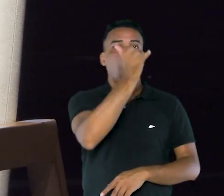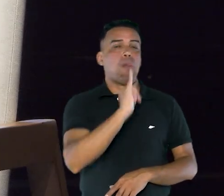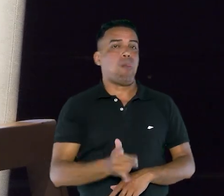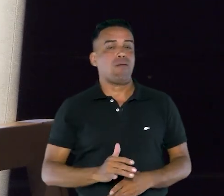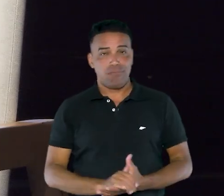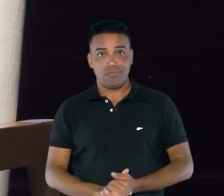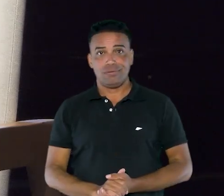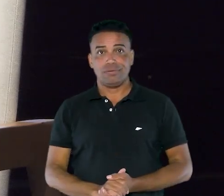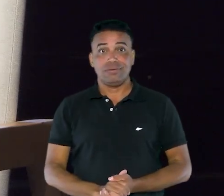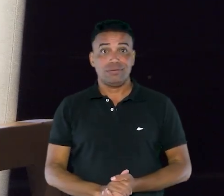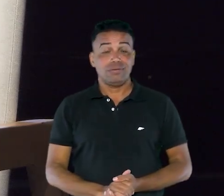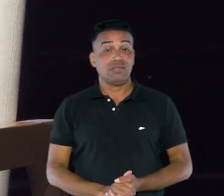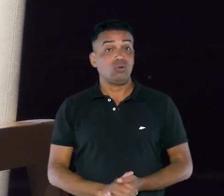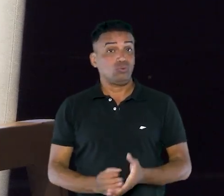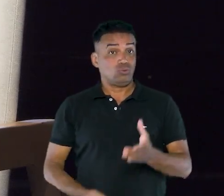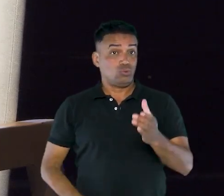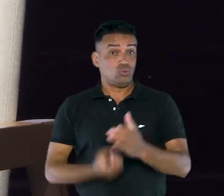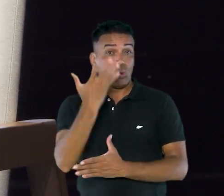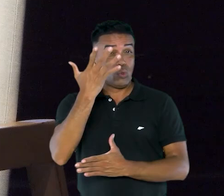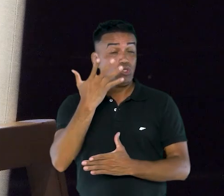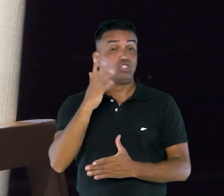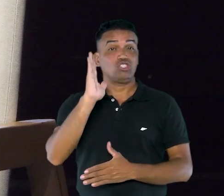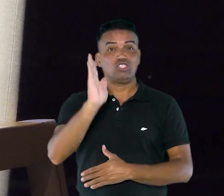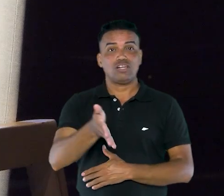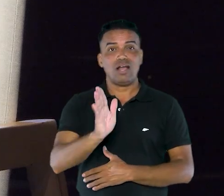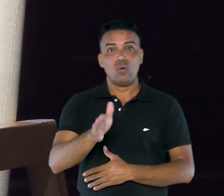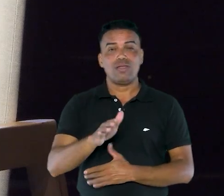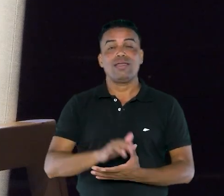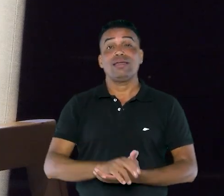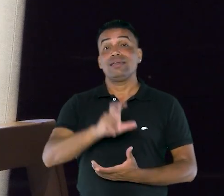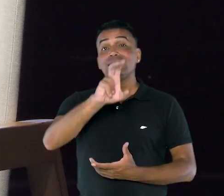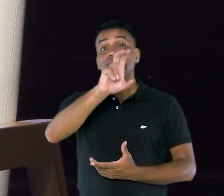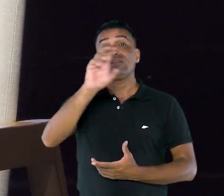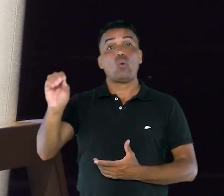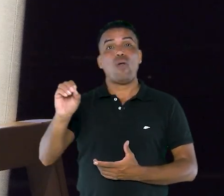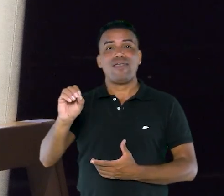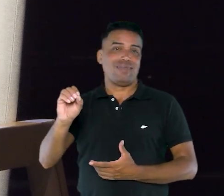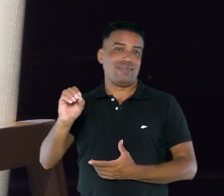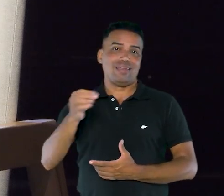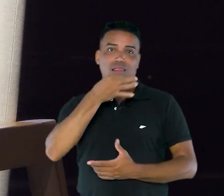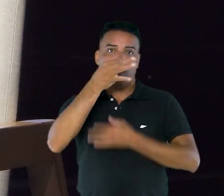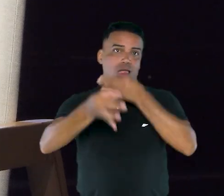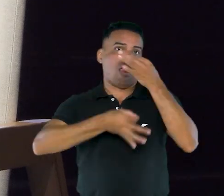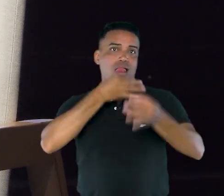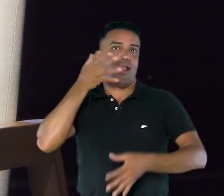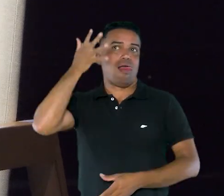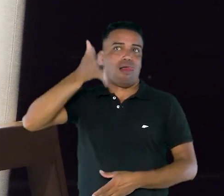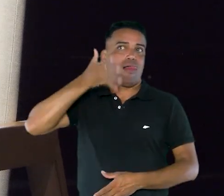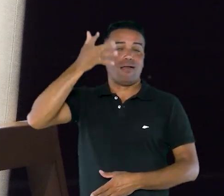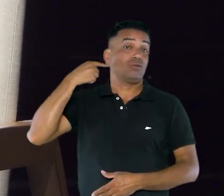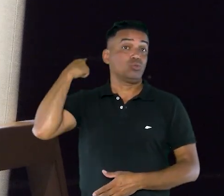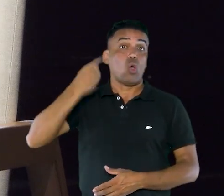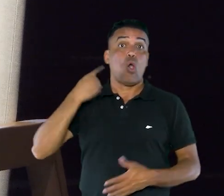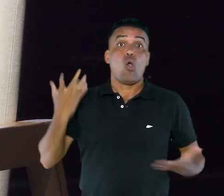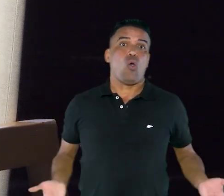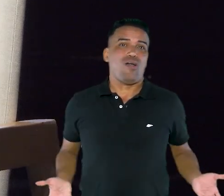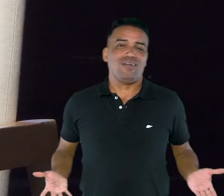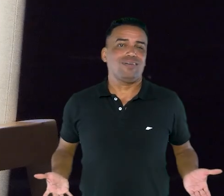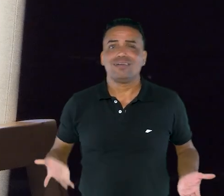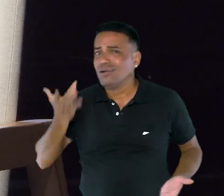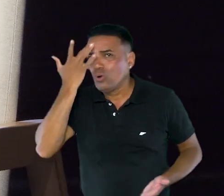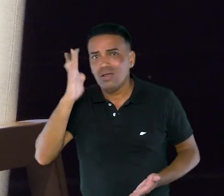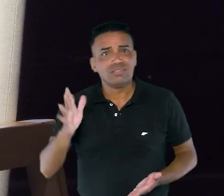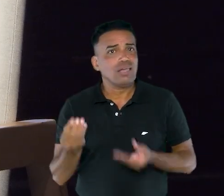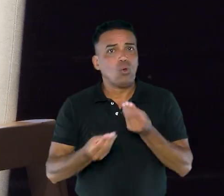tudo, qualquer coisa que emerge, ela vem já pendurada com 50 narrativas completamente doidas. Então, eu não